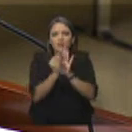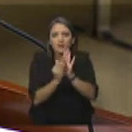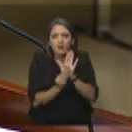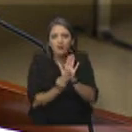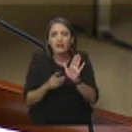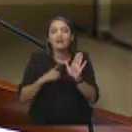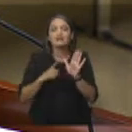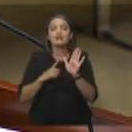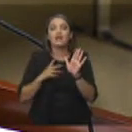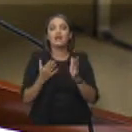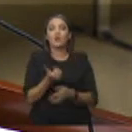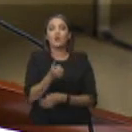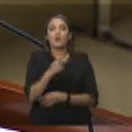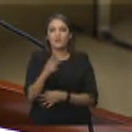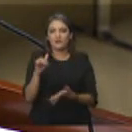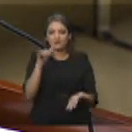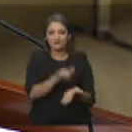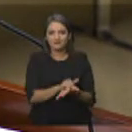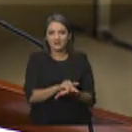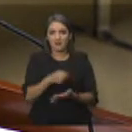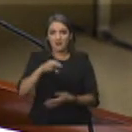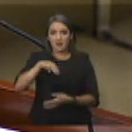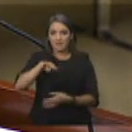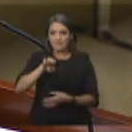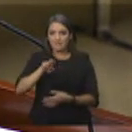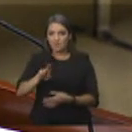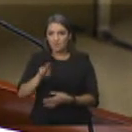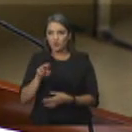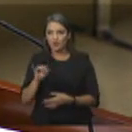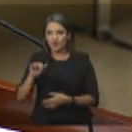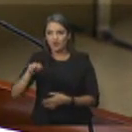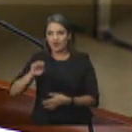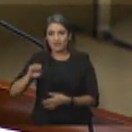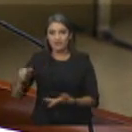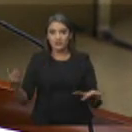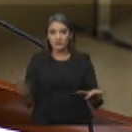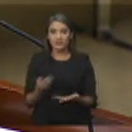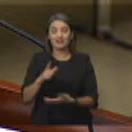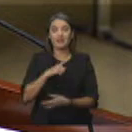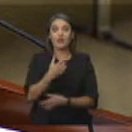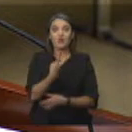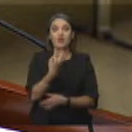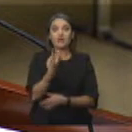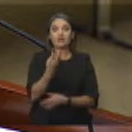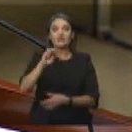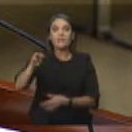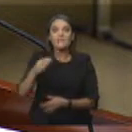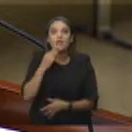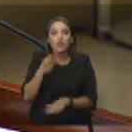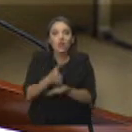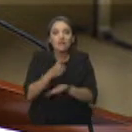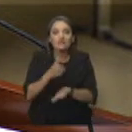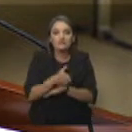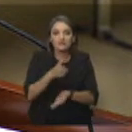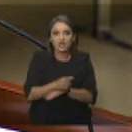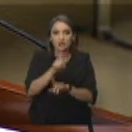Meu INSS, que hoje conta com 43 milhões de acessos por mês, isso